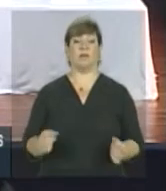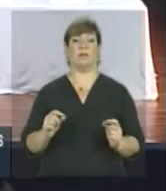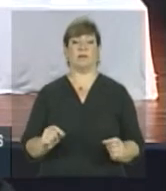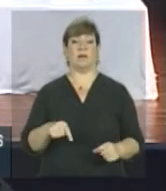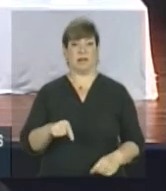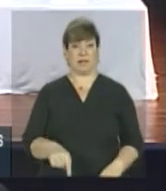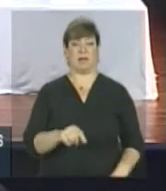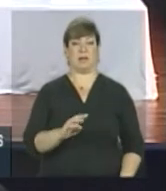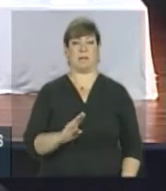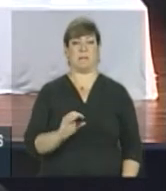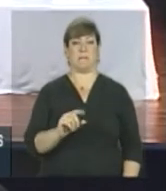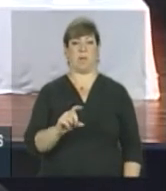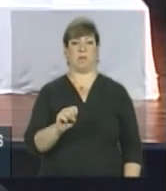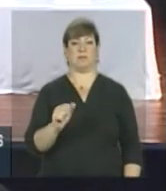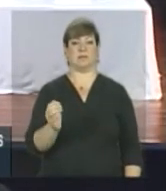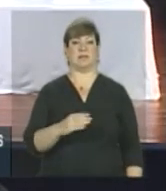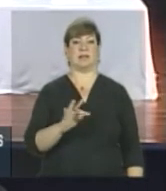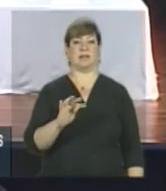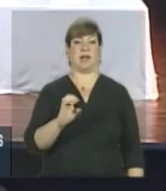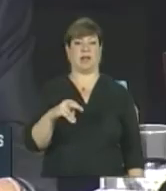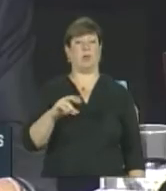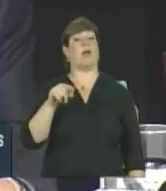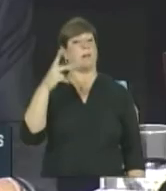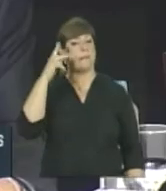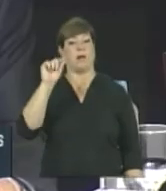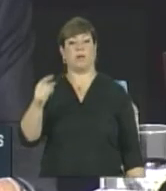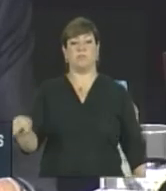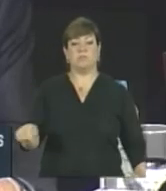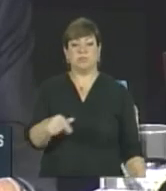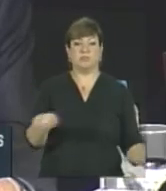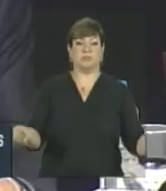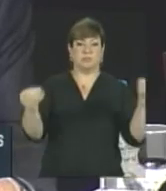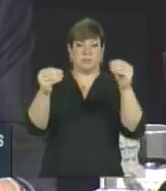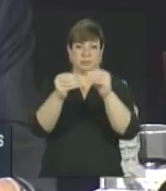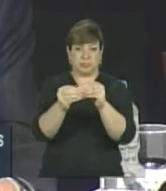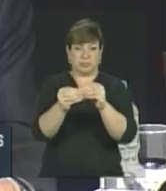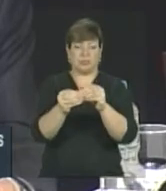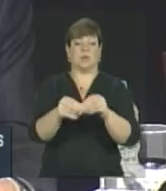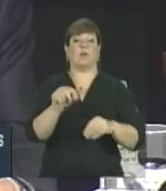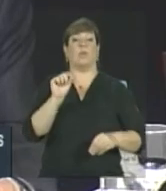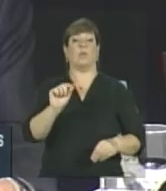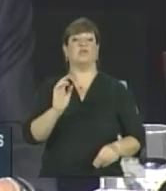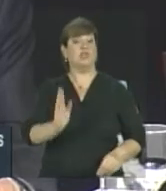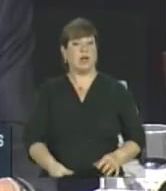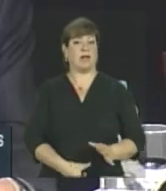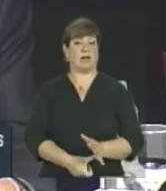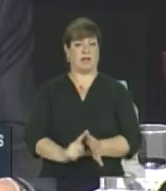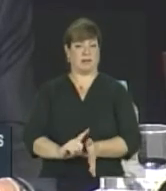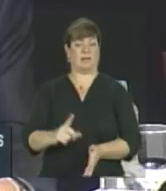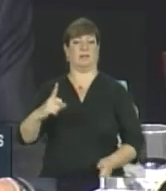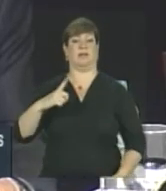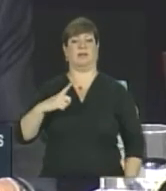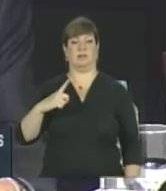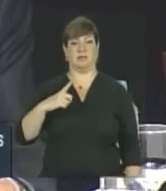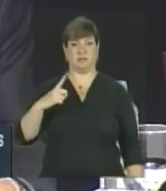do Bolsa Técnico é para complementar aquilo que já